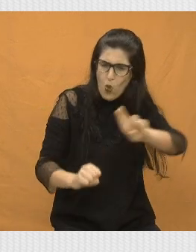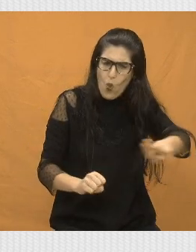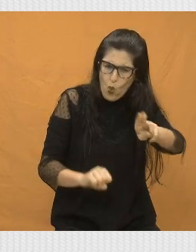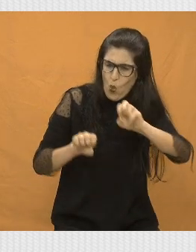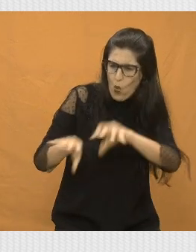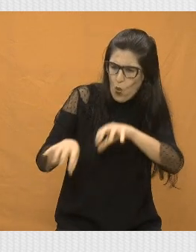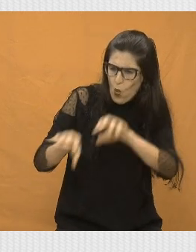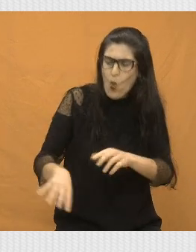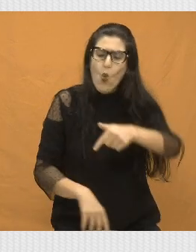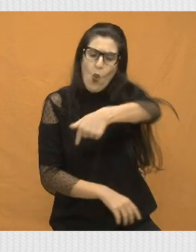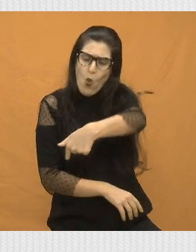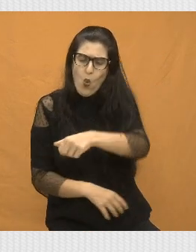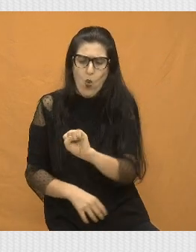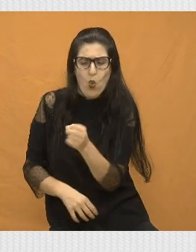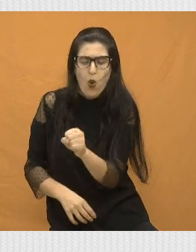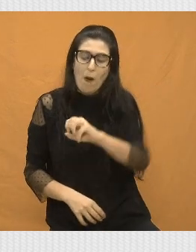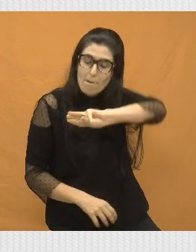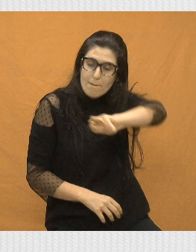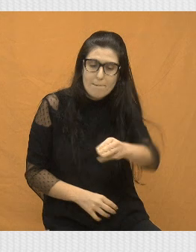de